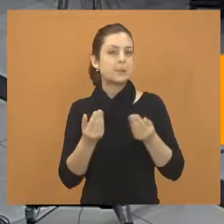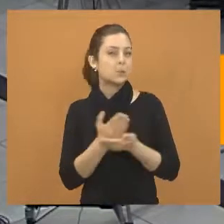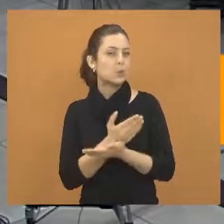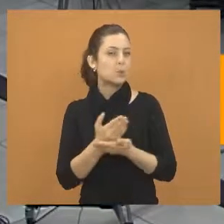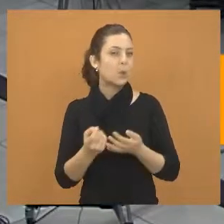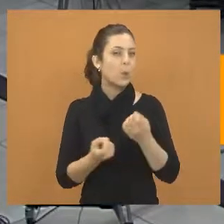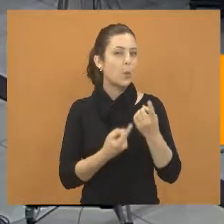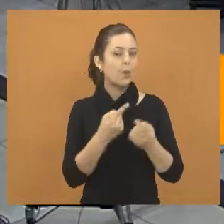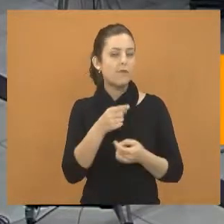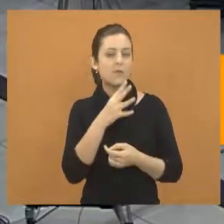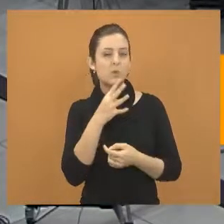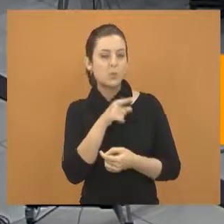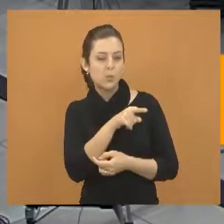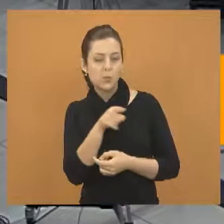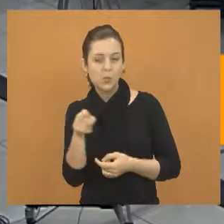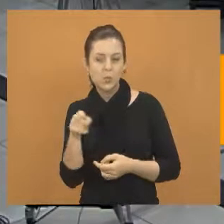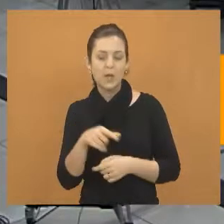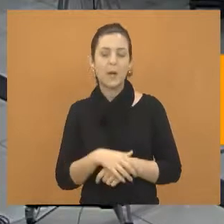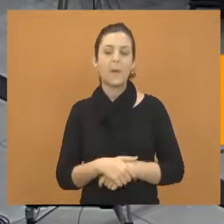senhores não conheçam.